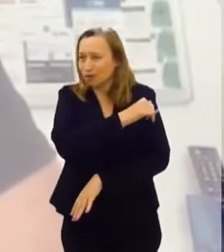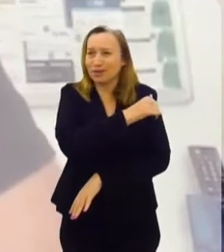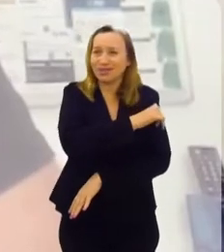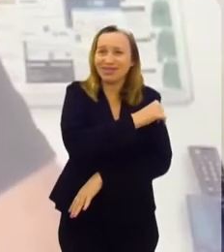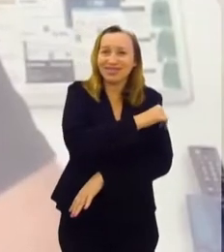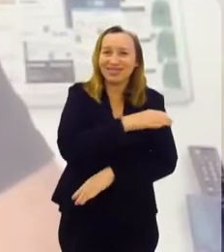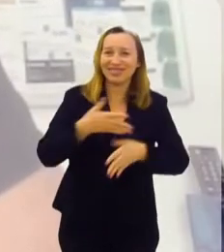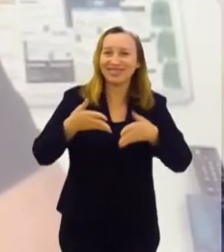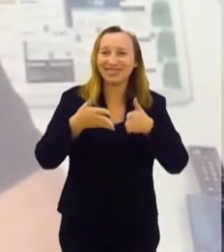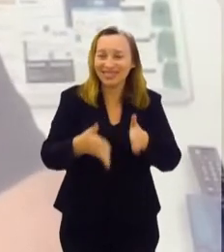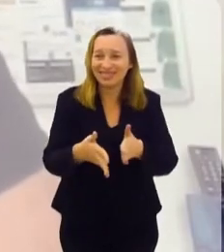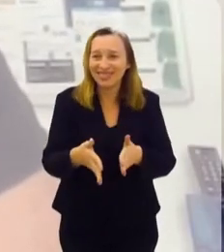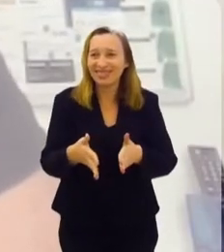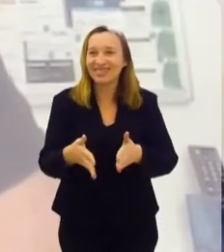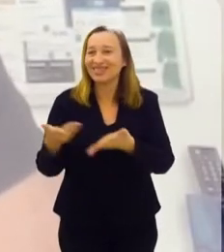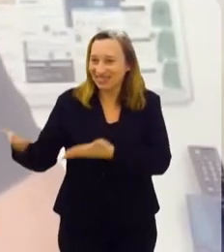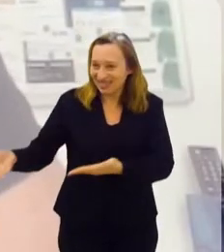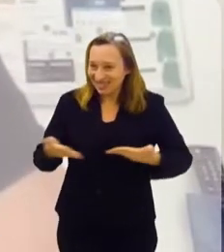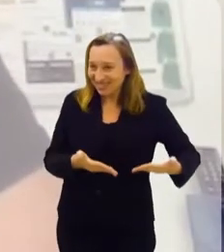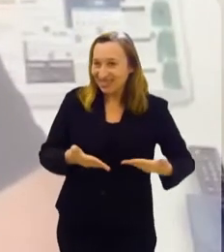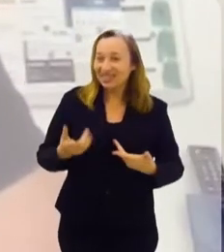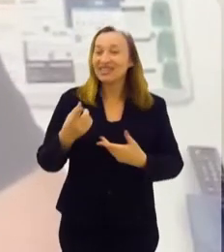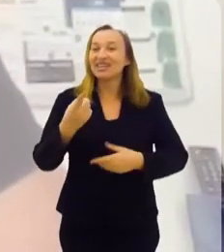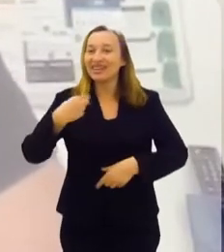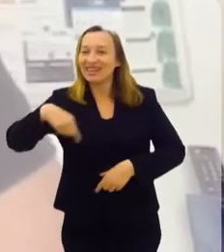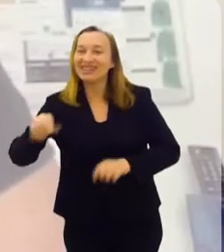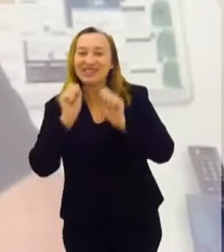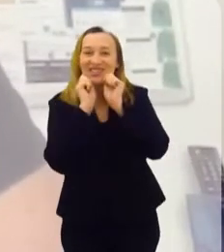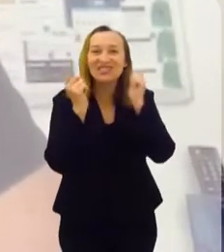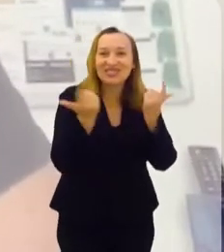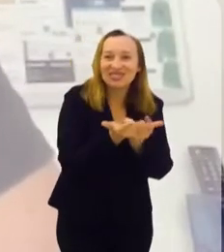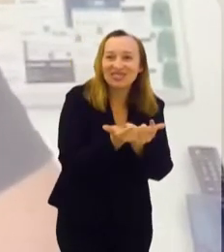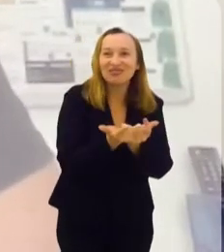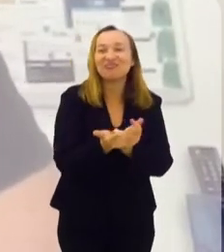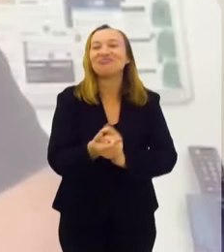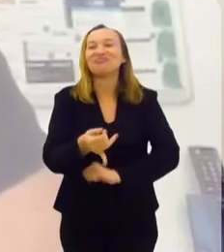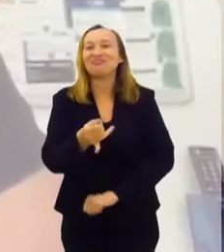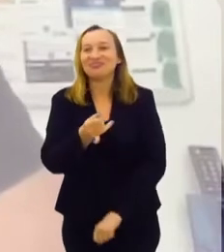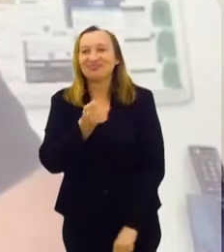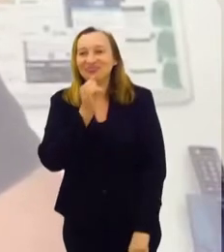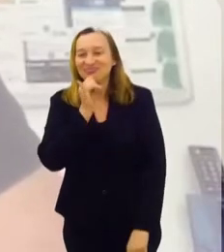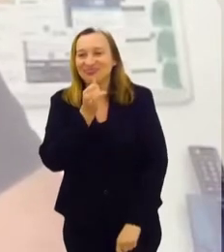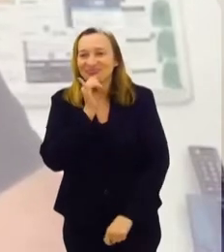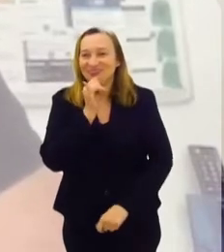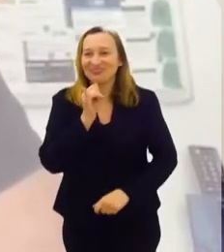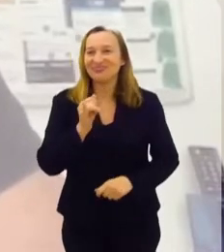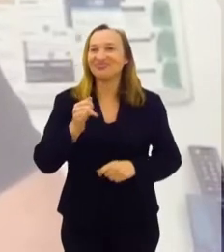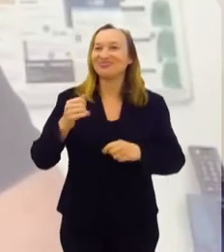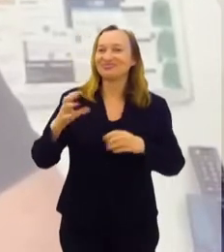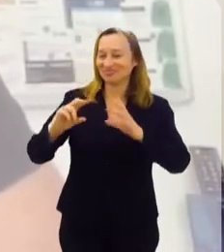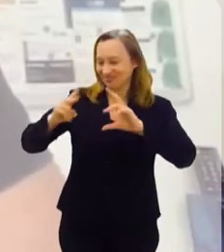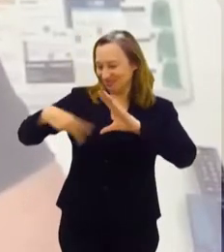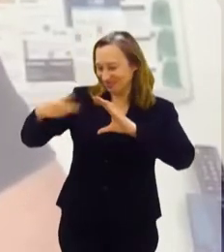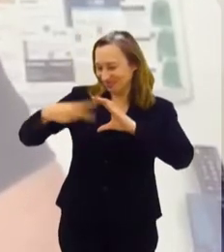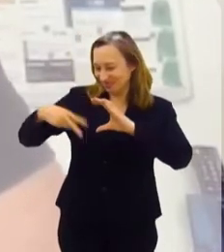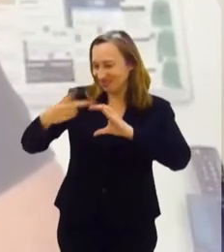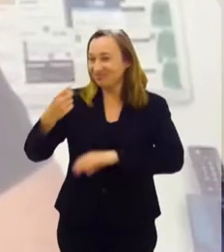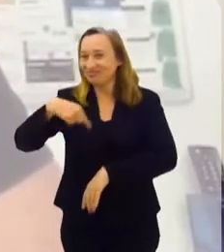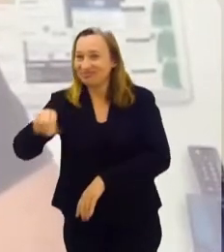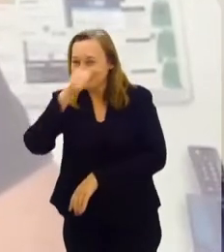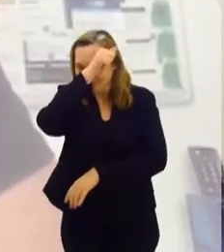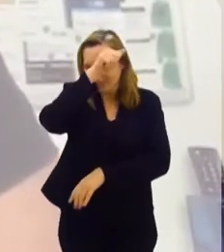esse convite, a gente pode. Ir até a Alerj, por exemplo, assim como quer a Câmara Municipal também, e